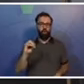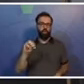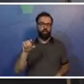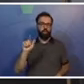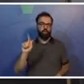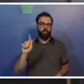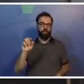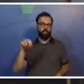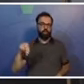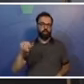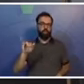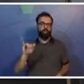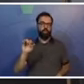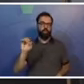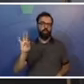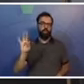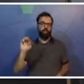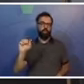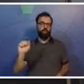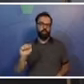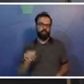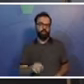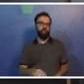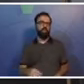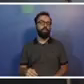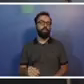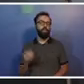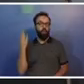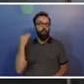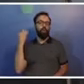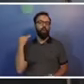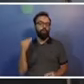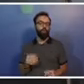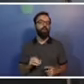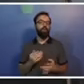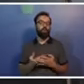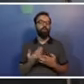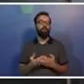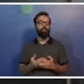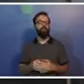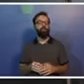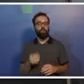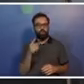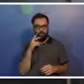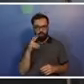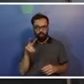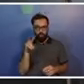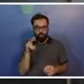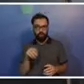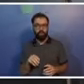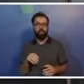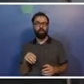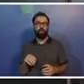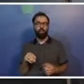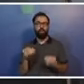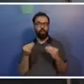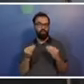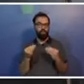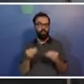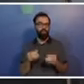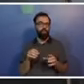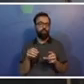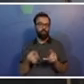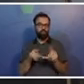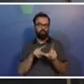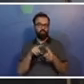procedimentos para resolver uma equação, ok? Vimos o que é